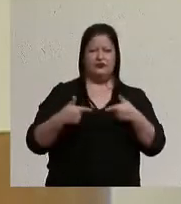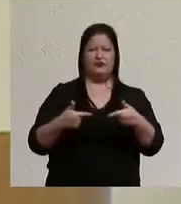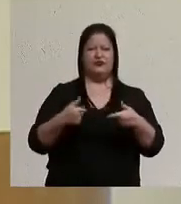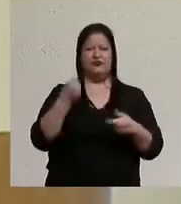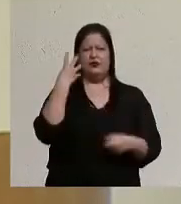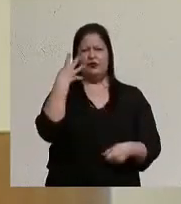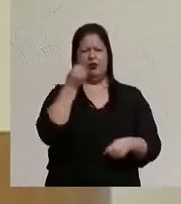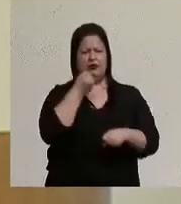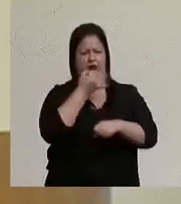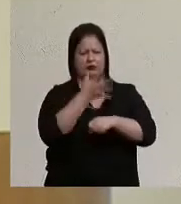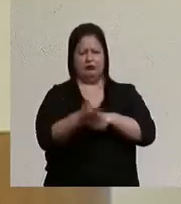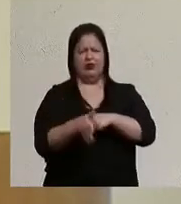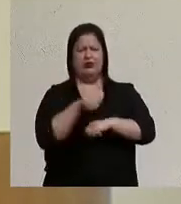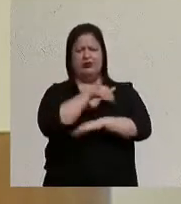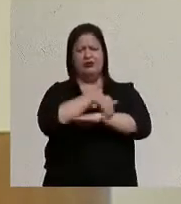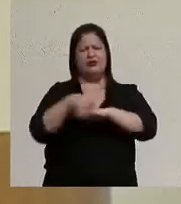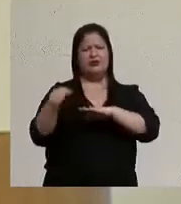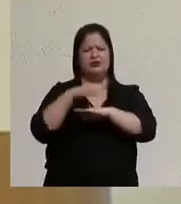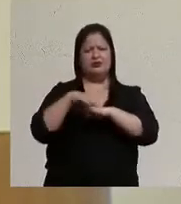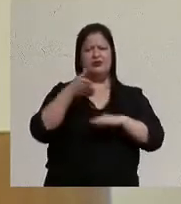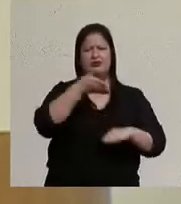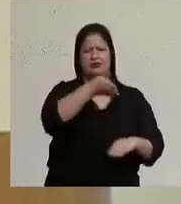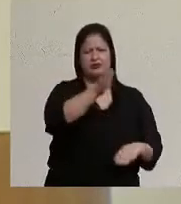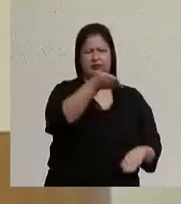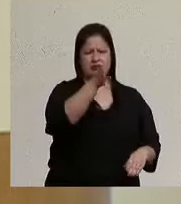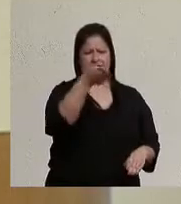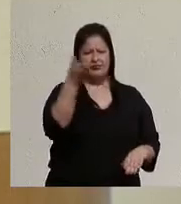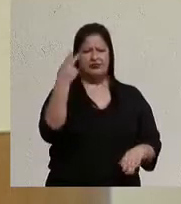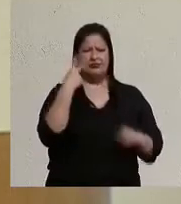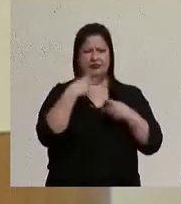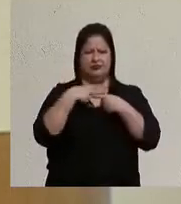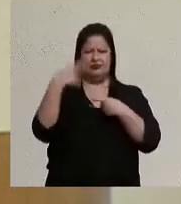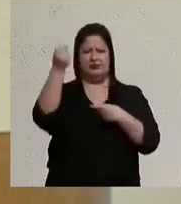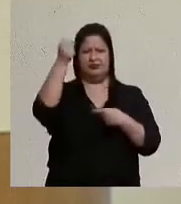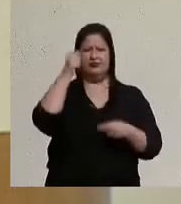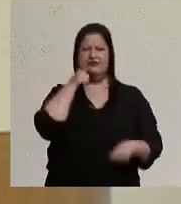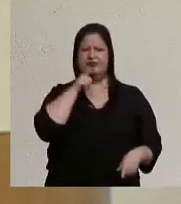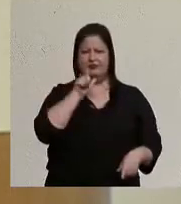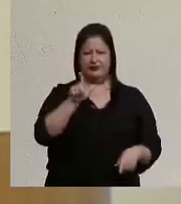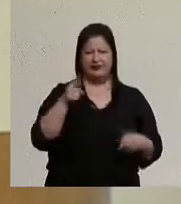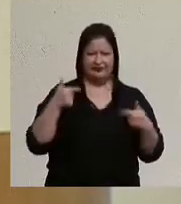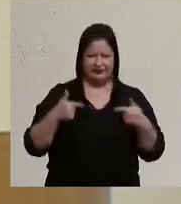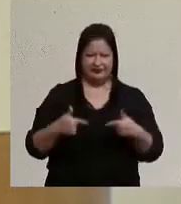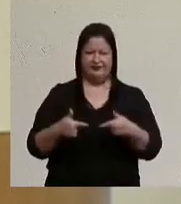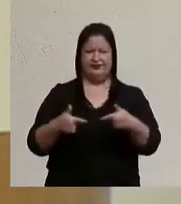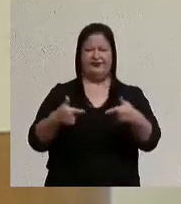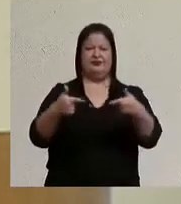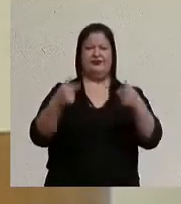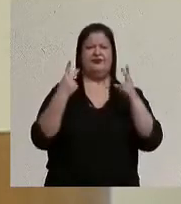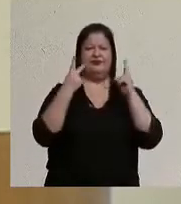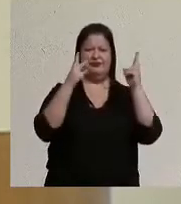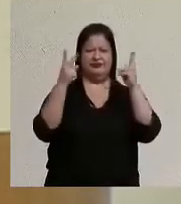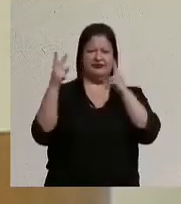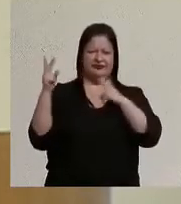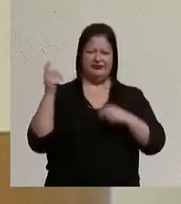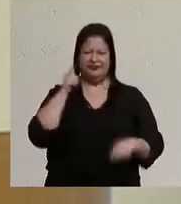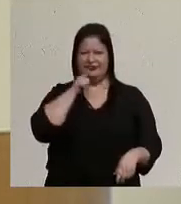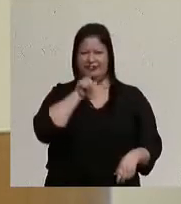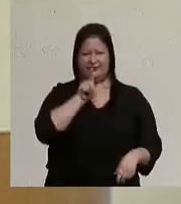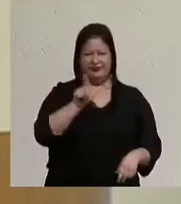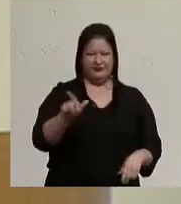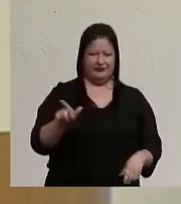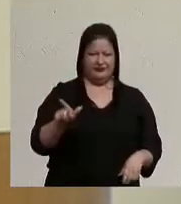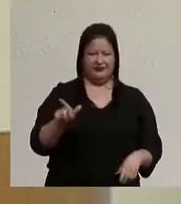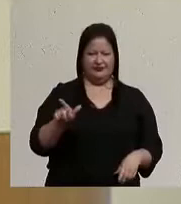é 4 horas da manhã a gente está na rua é andando que se ganha é lutando que se vem a vitória né